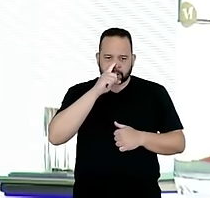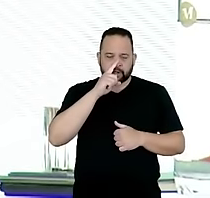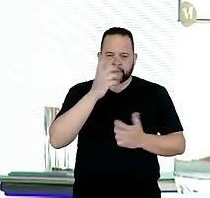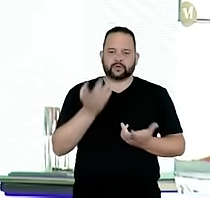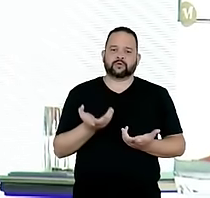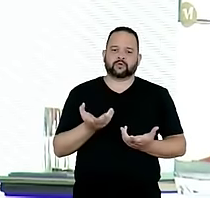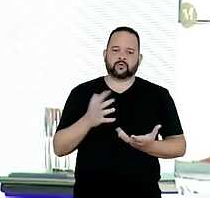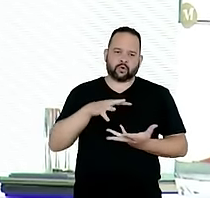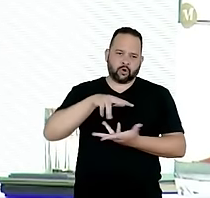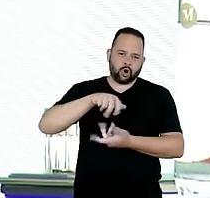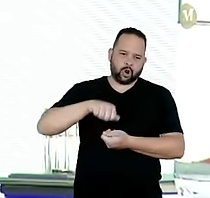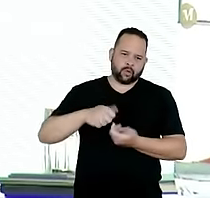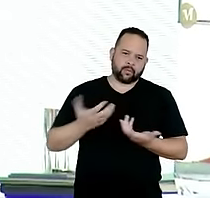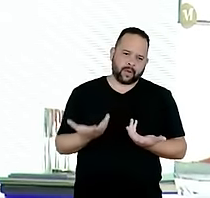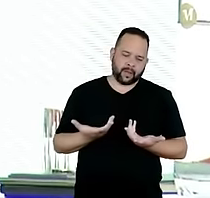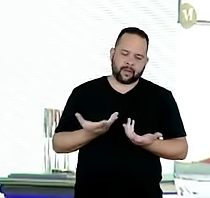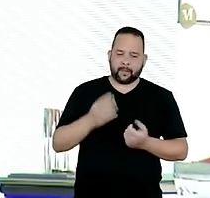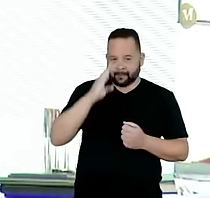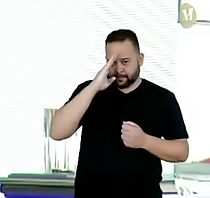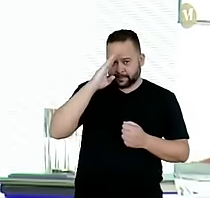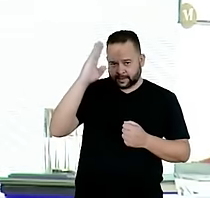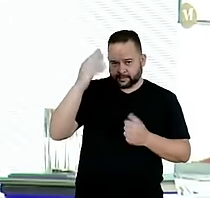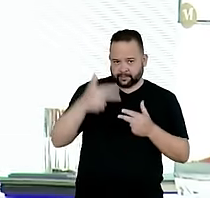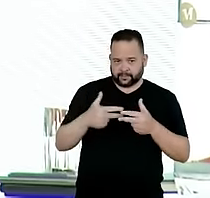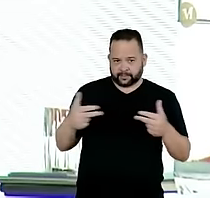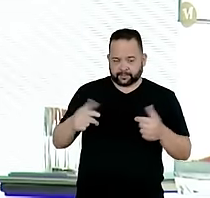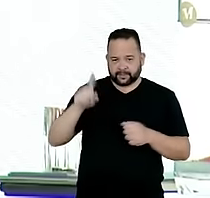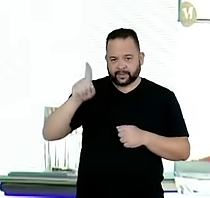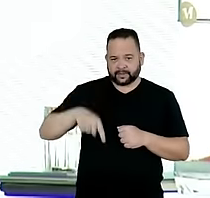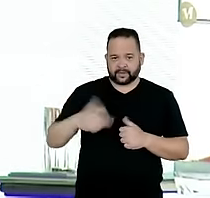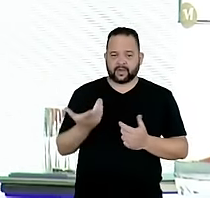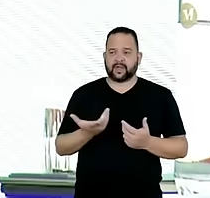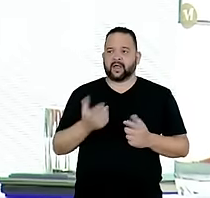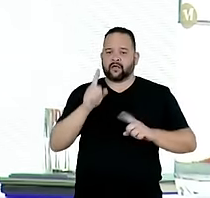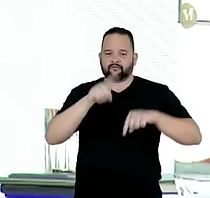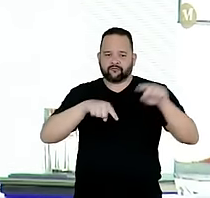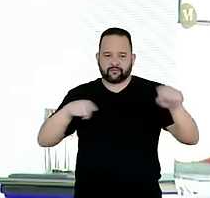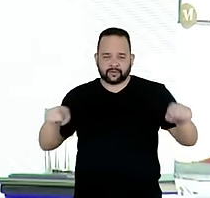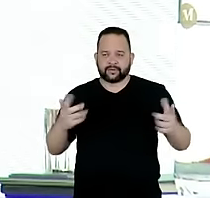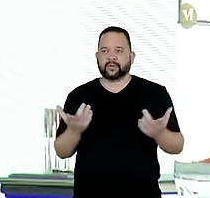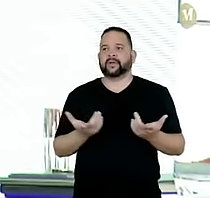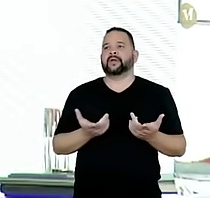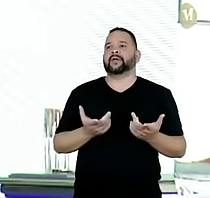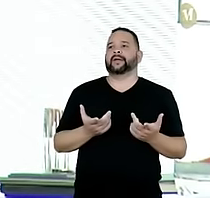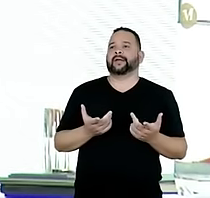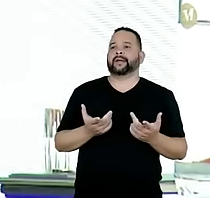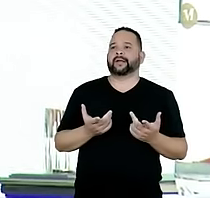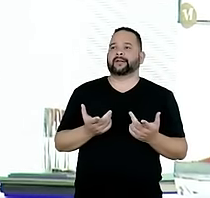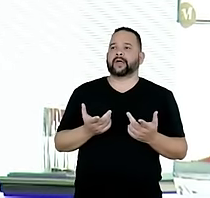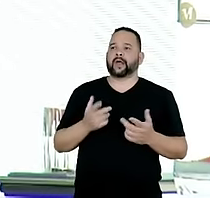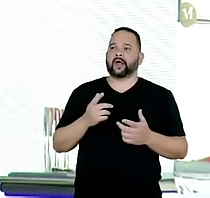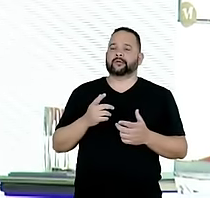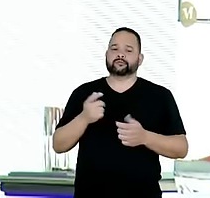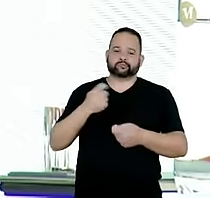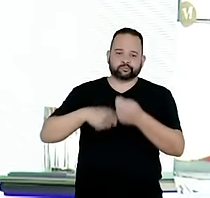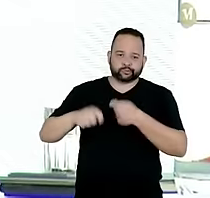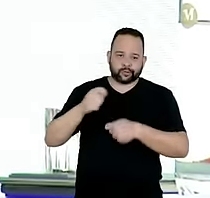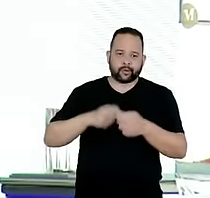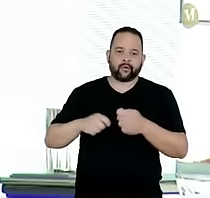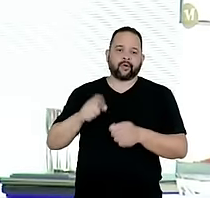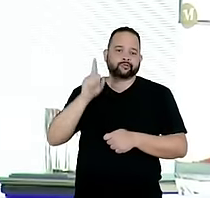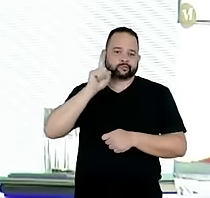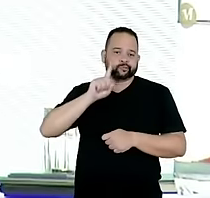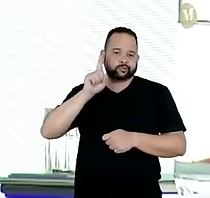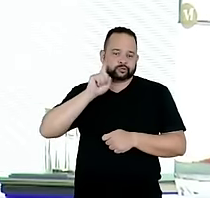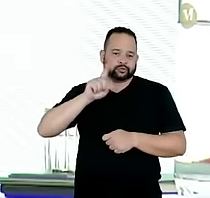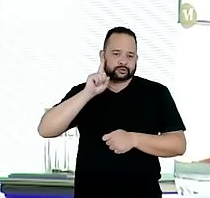trazido acho que o principal ponto é a dinâmica da política monetária americana acho que esse é o que tá e eh eh influenciando muito não